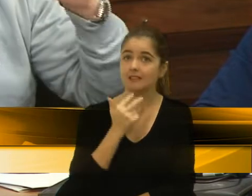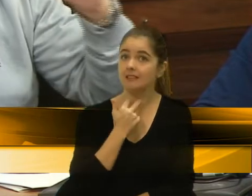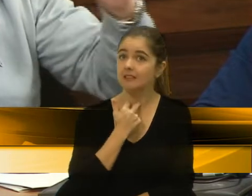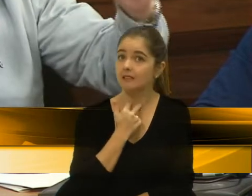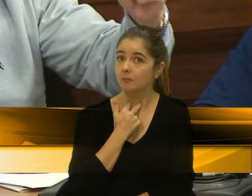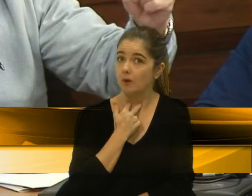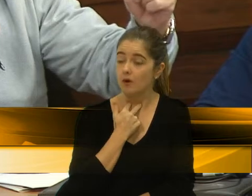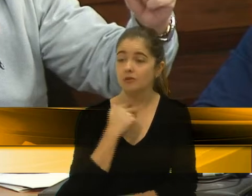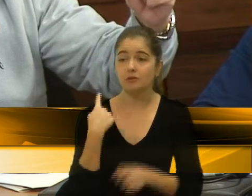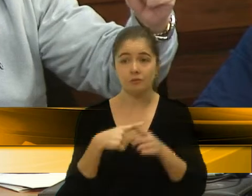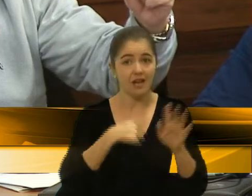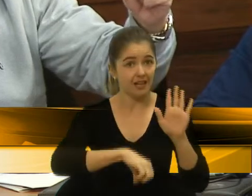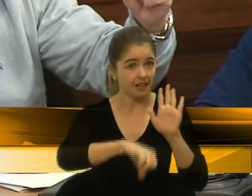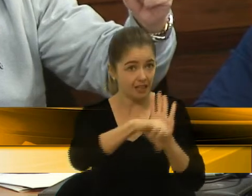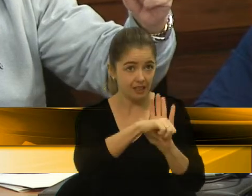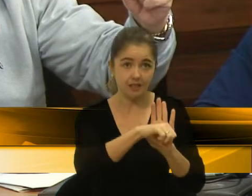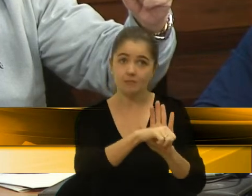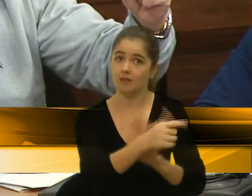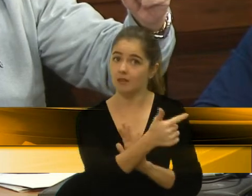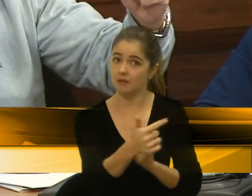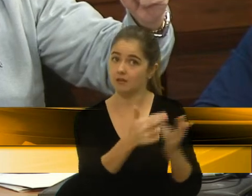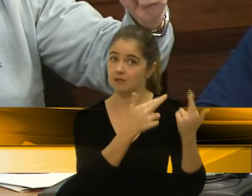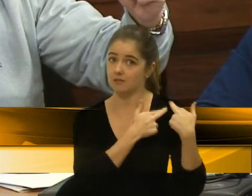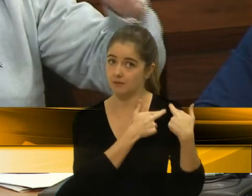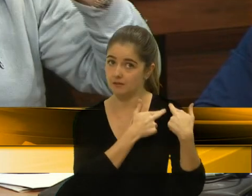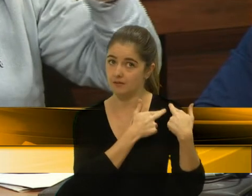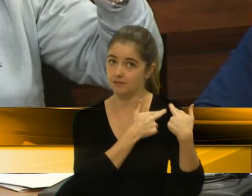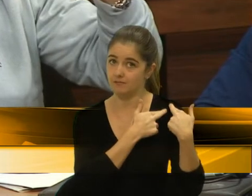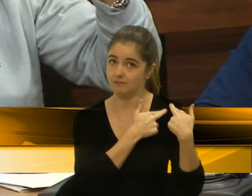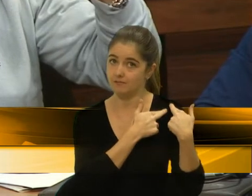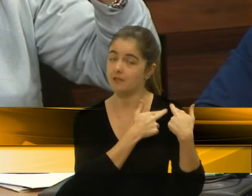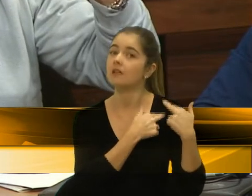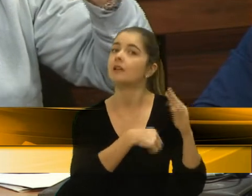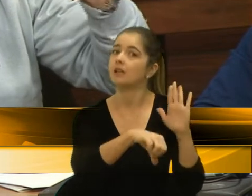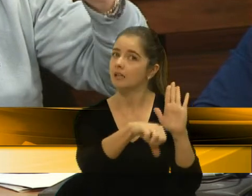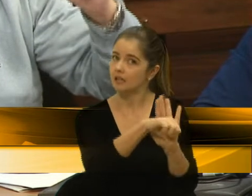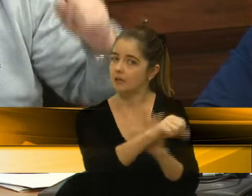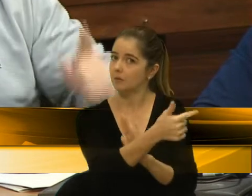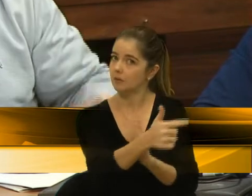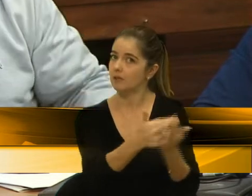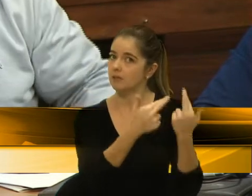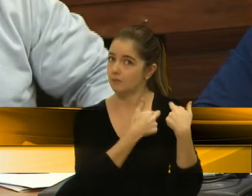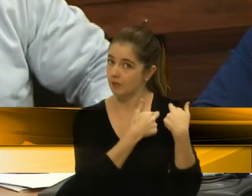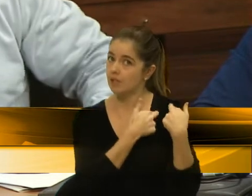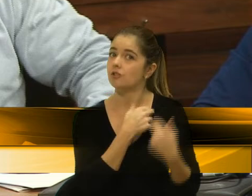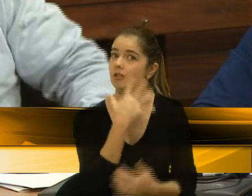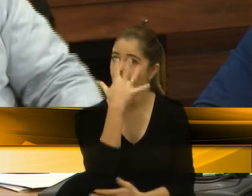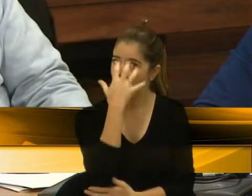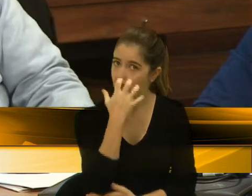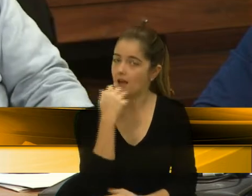crime de responsabilidade. Pena de crime de responsabilidade, olha o que eu estou falando.